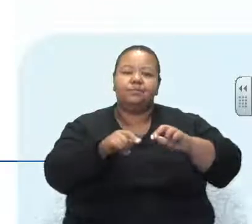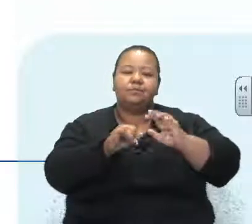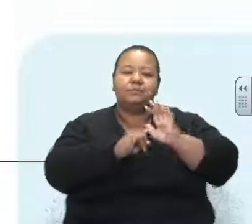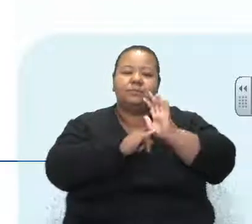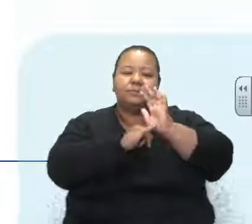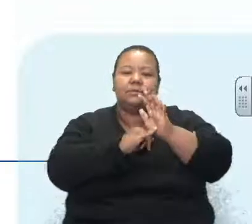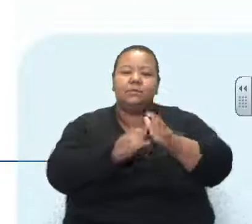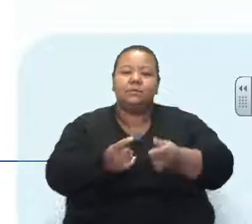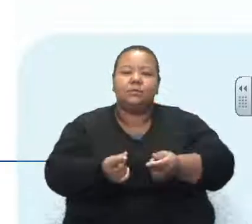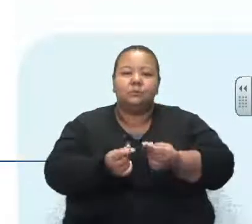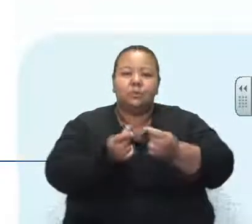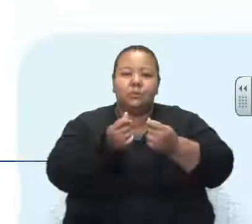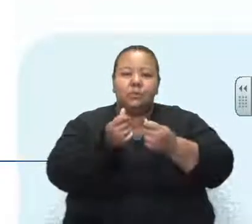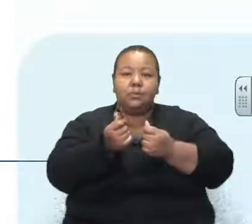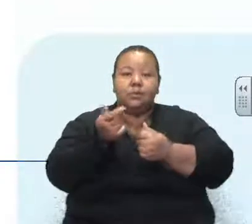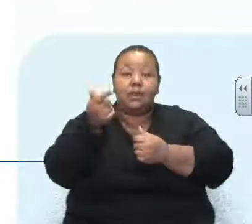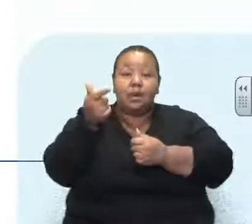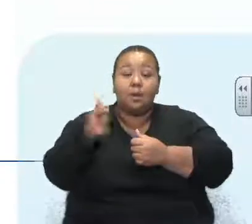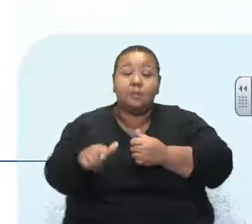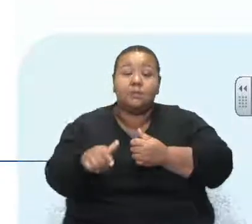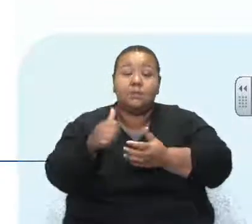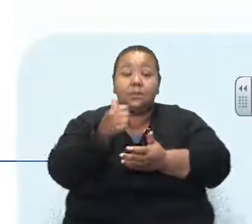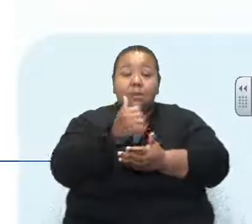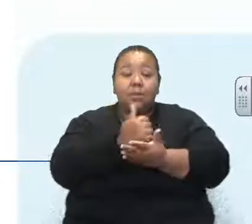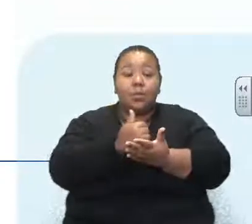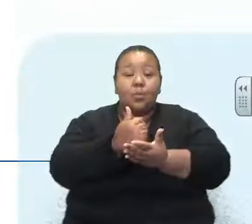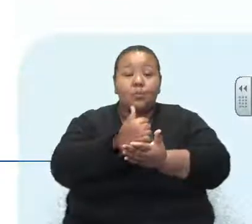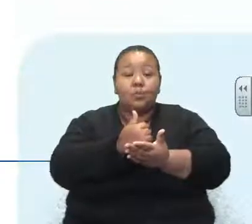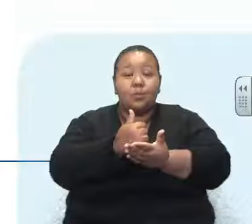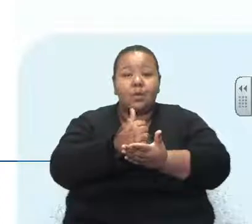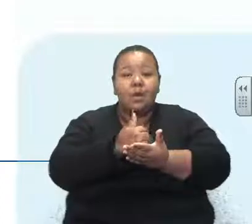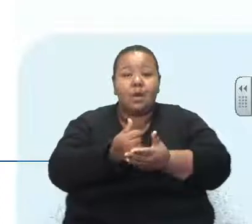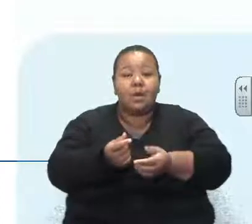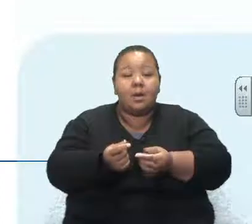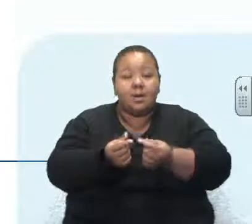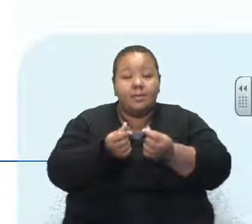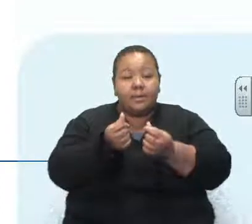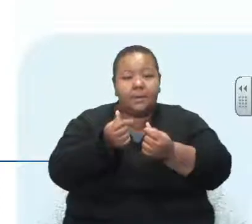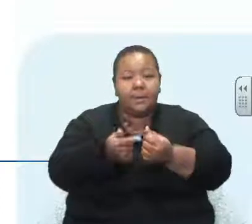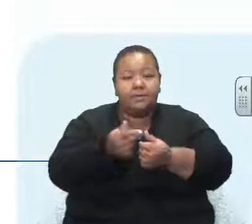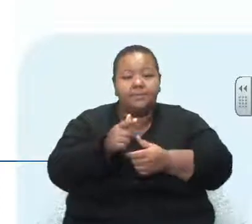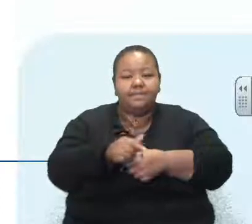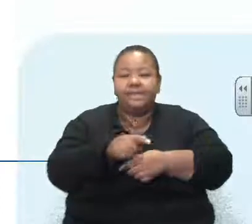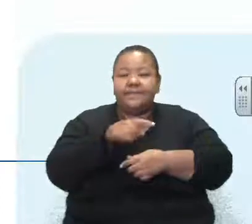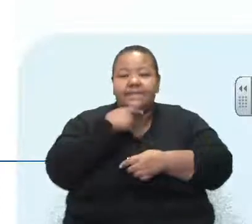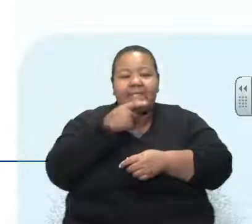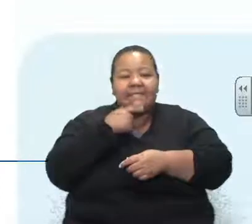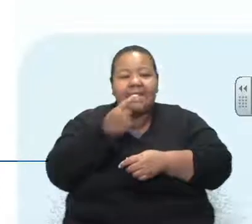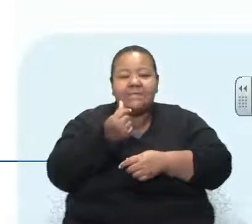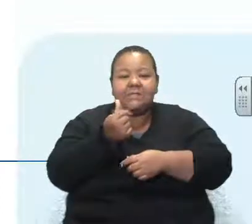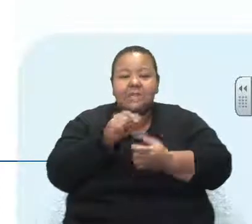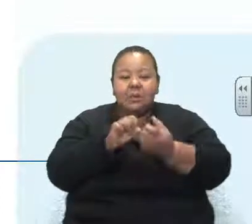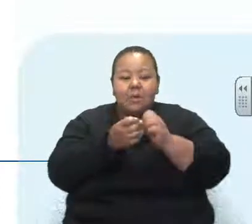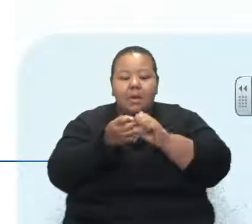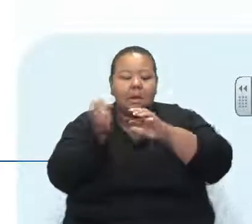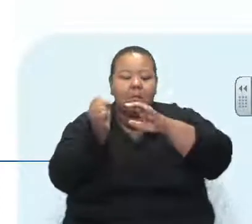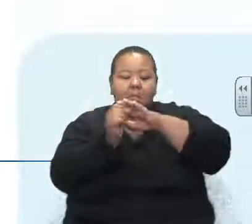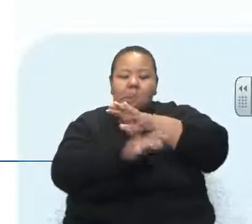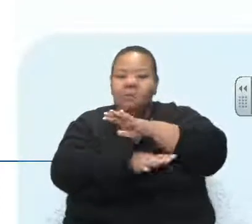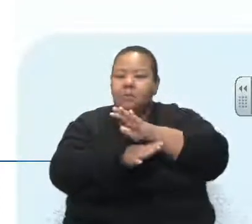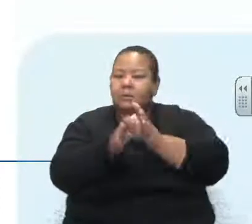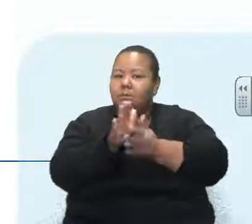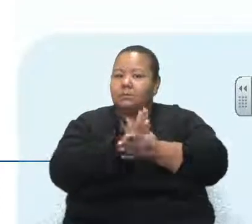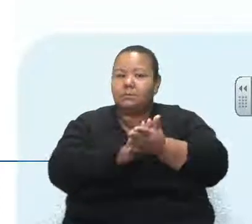seu capital. Aí, nós estamos falando financeiro aqui, nós estamos falando diretamente de dinheiro. Ninguém joga dinheiro no lixo, não joga nem R$1 que